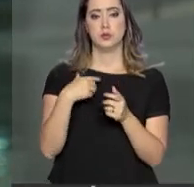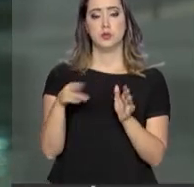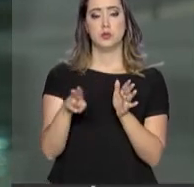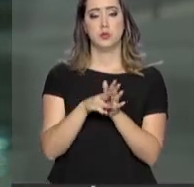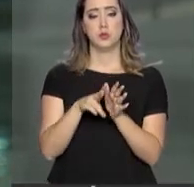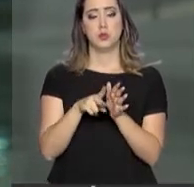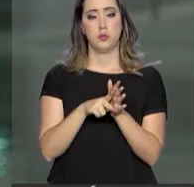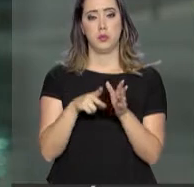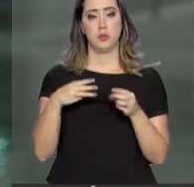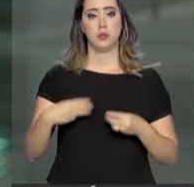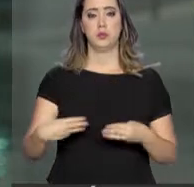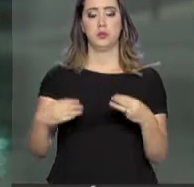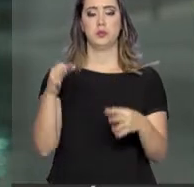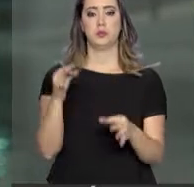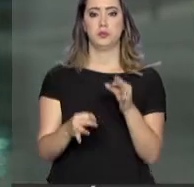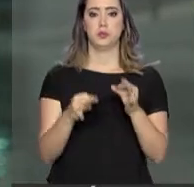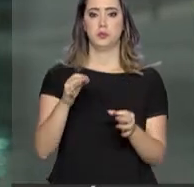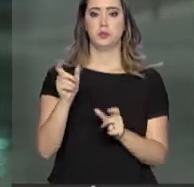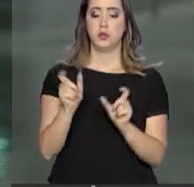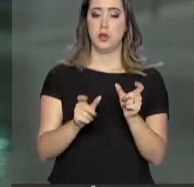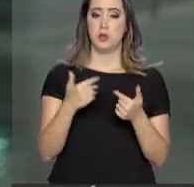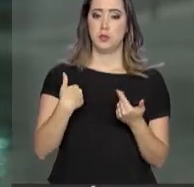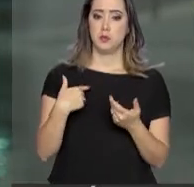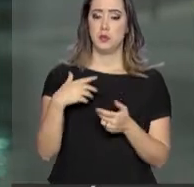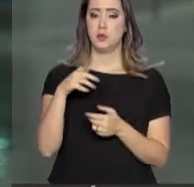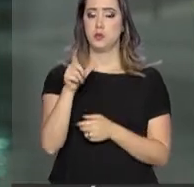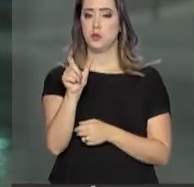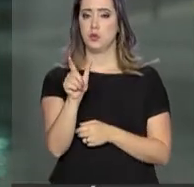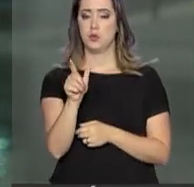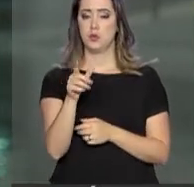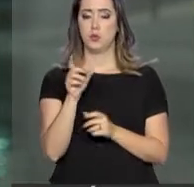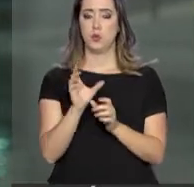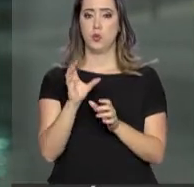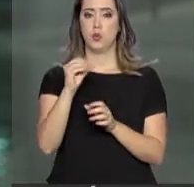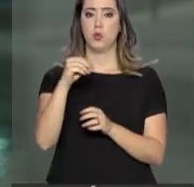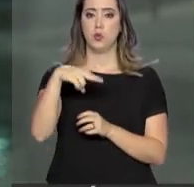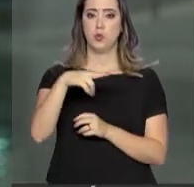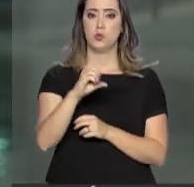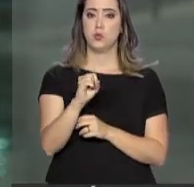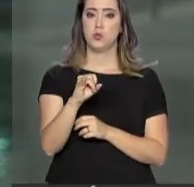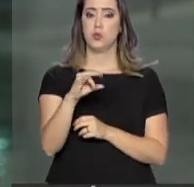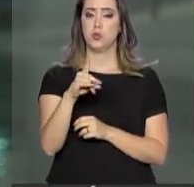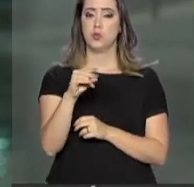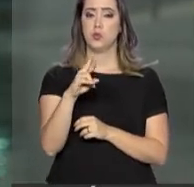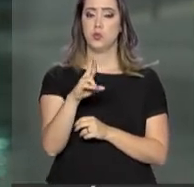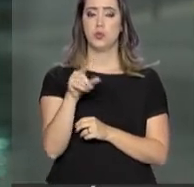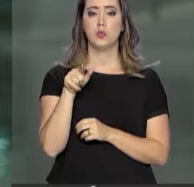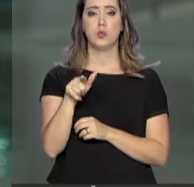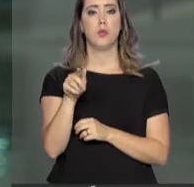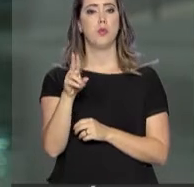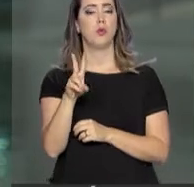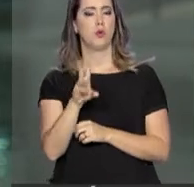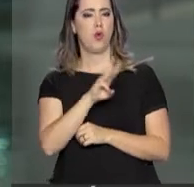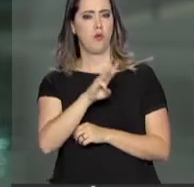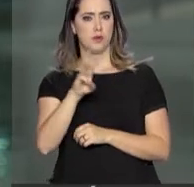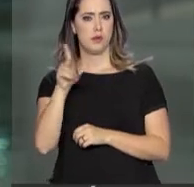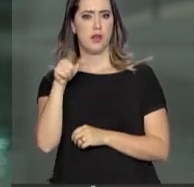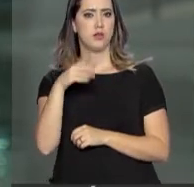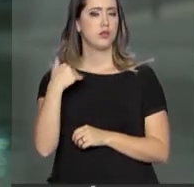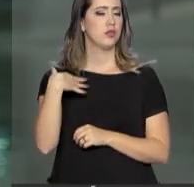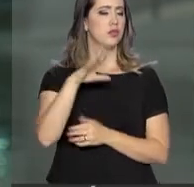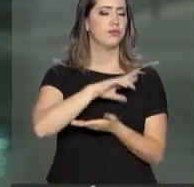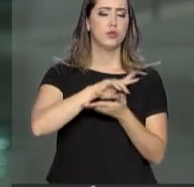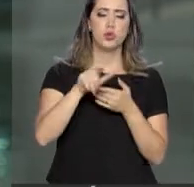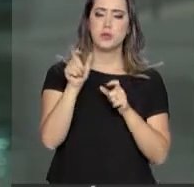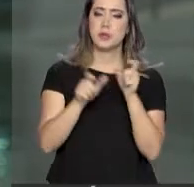da justiça o consumidor ponto gov conta com mais de 900 mil usuários e mais de 400